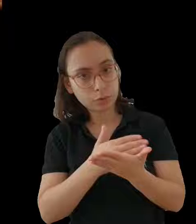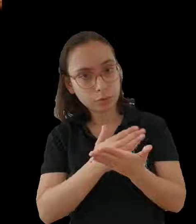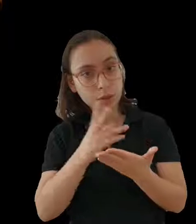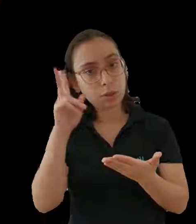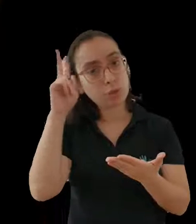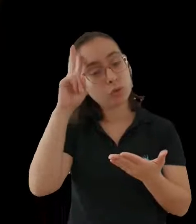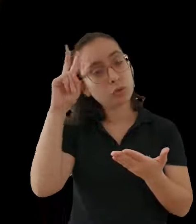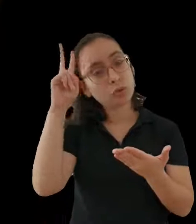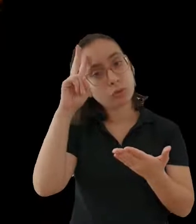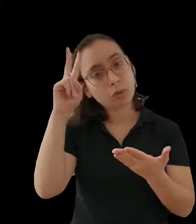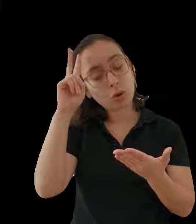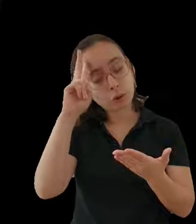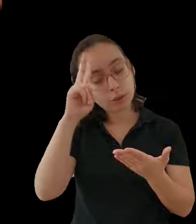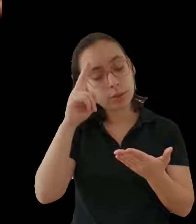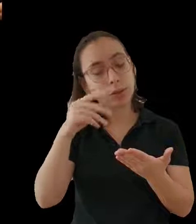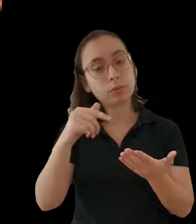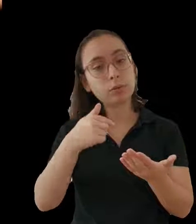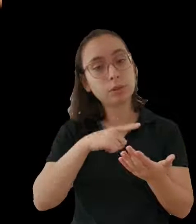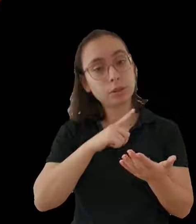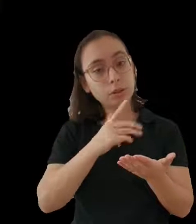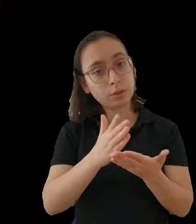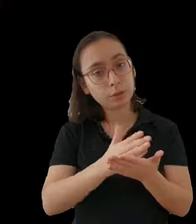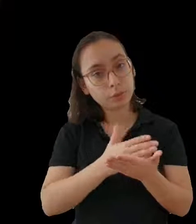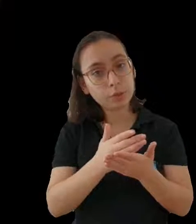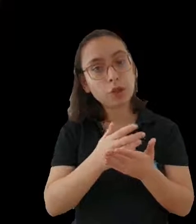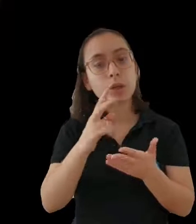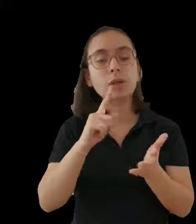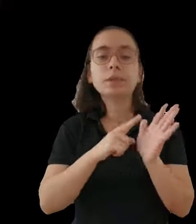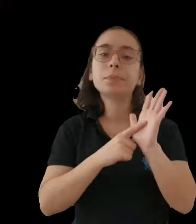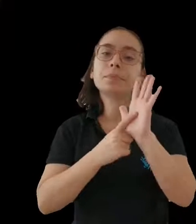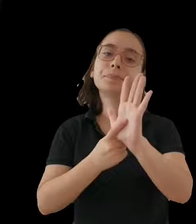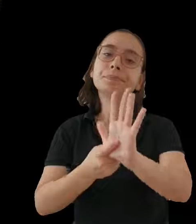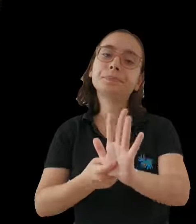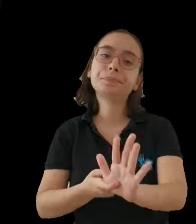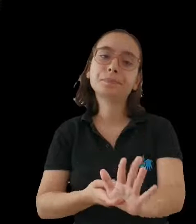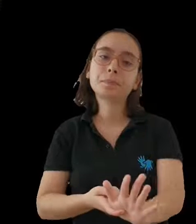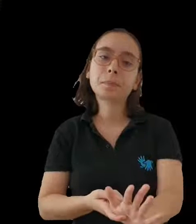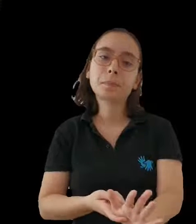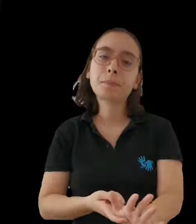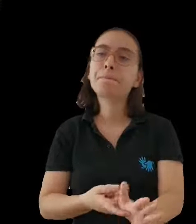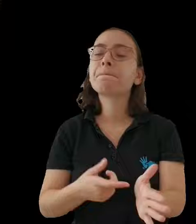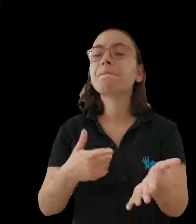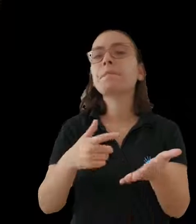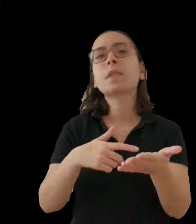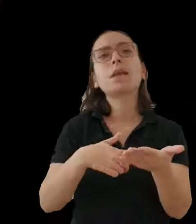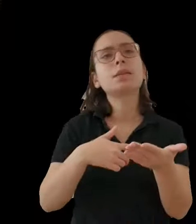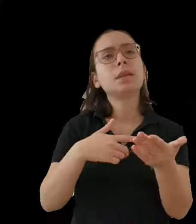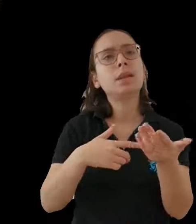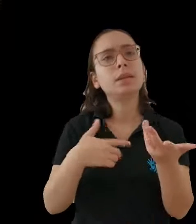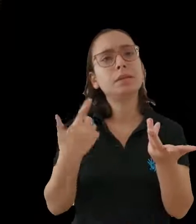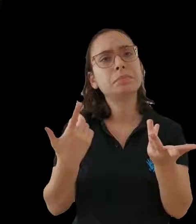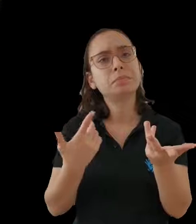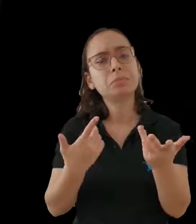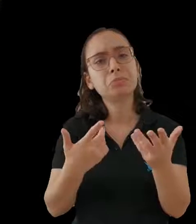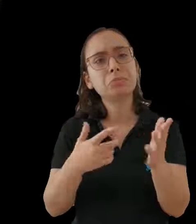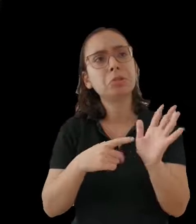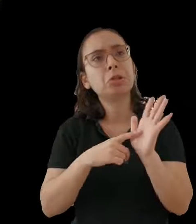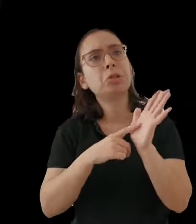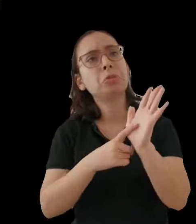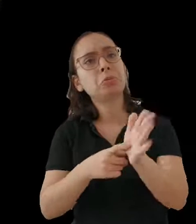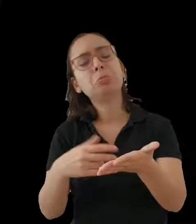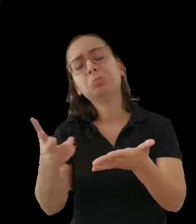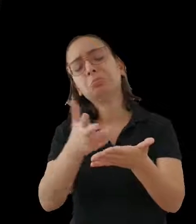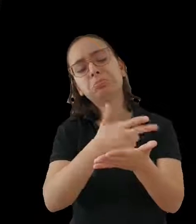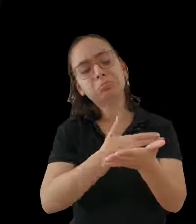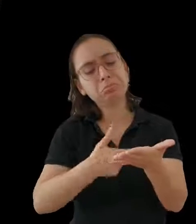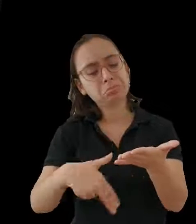livro, a história que está no livro, que tem imagem, que tem as letras como